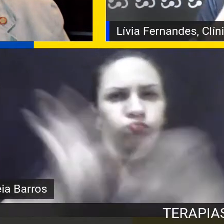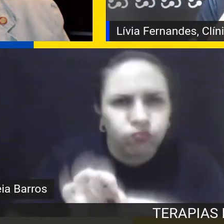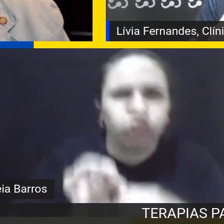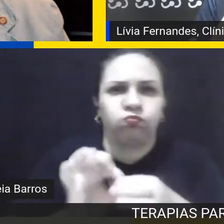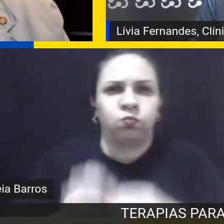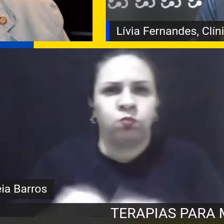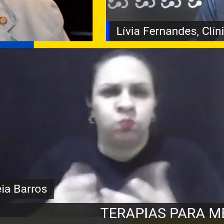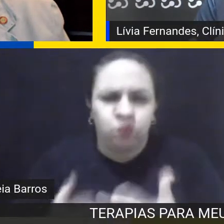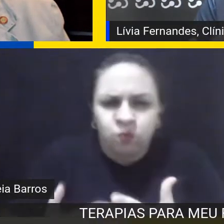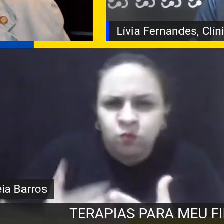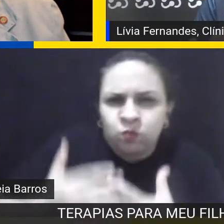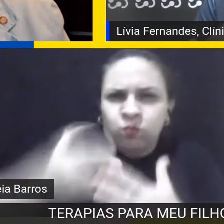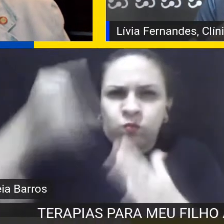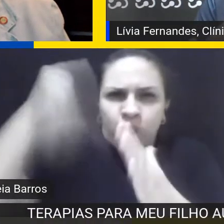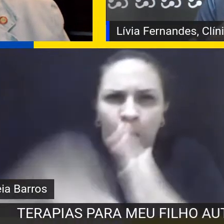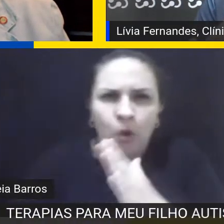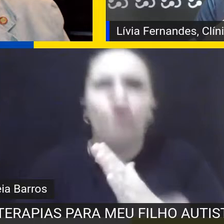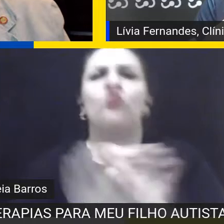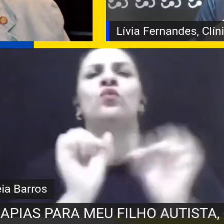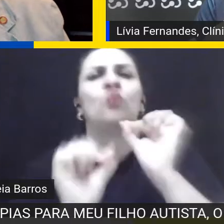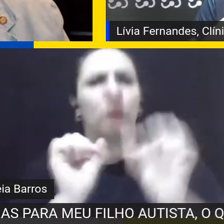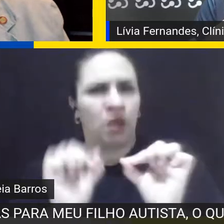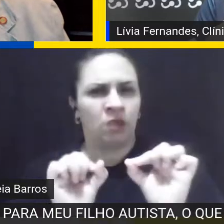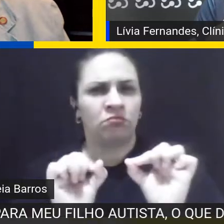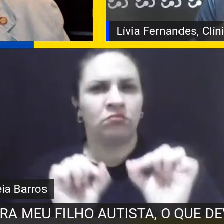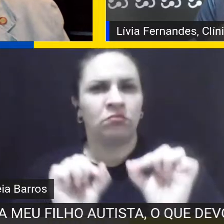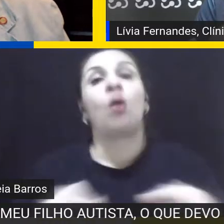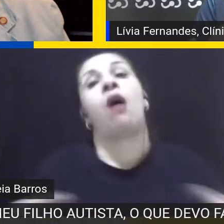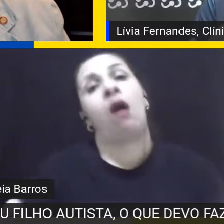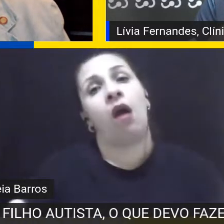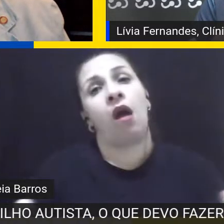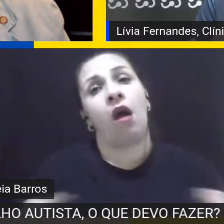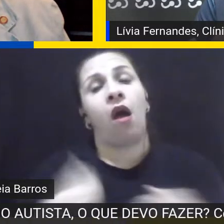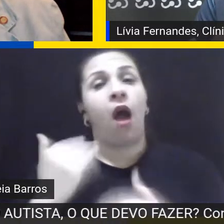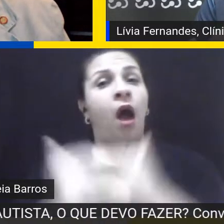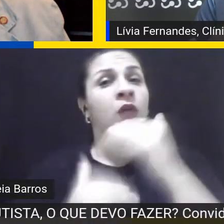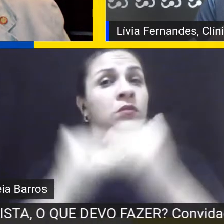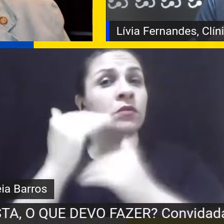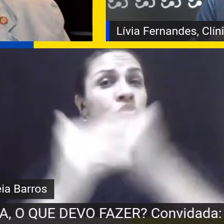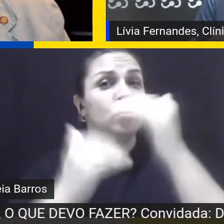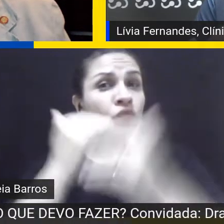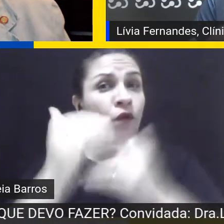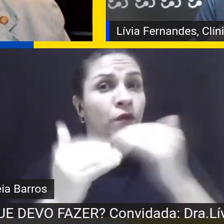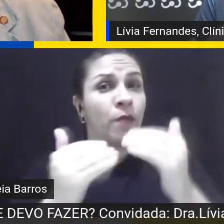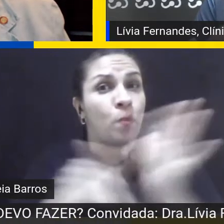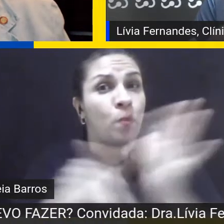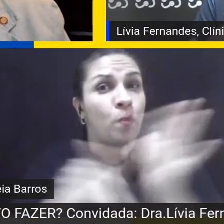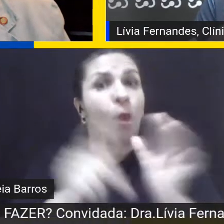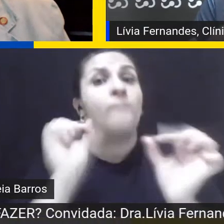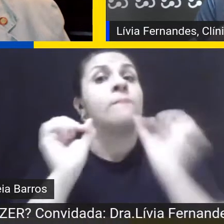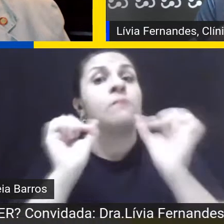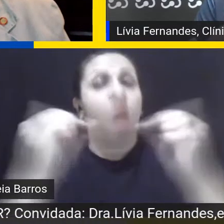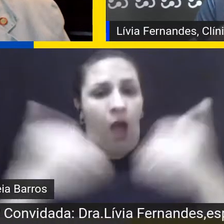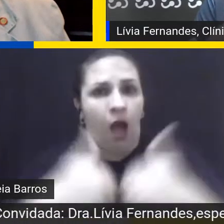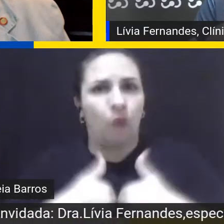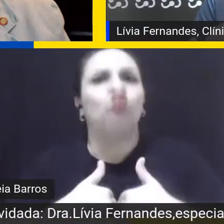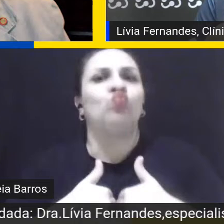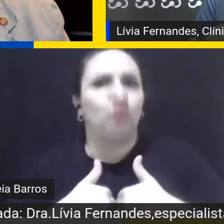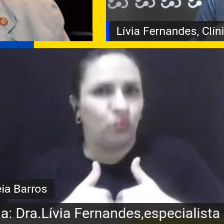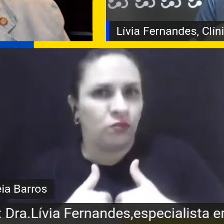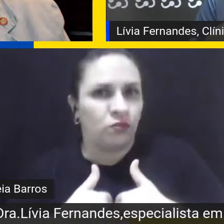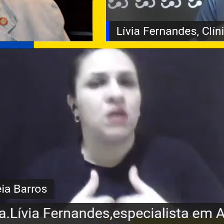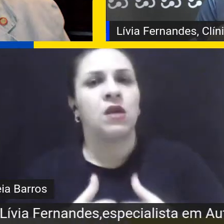aqui em Brasília a questão do desenvolvimento para o autismo. Inclusive, agora, nós